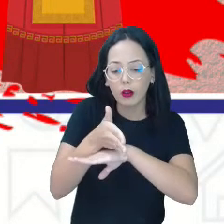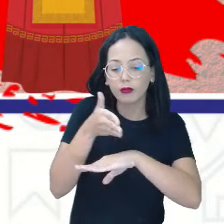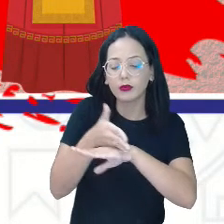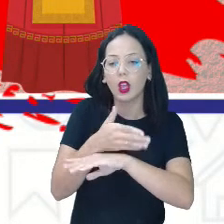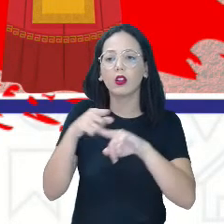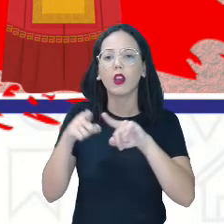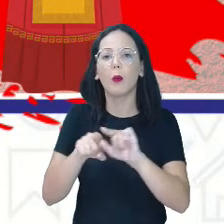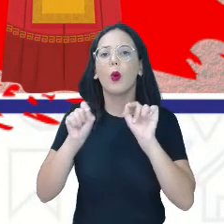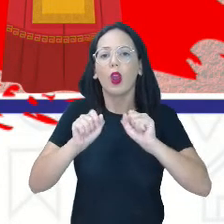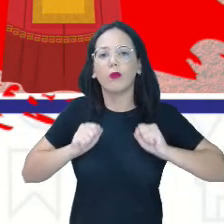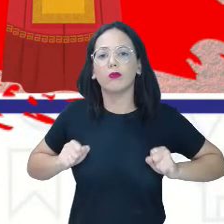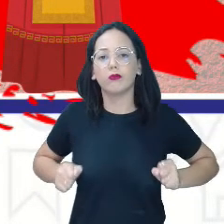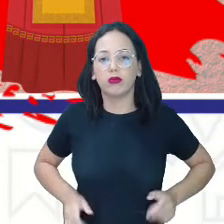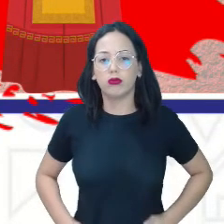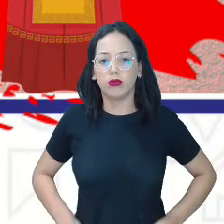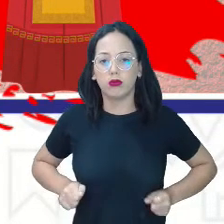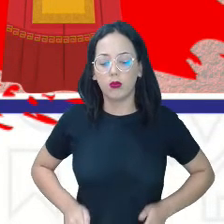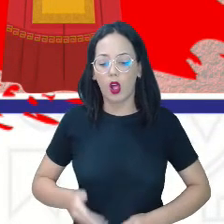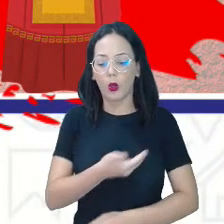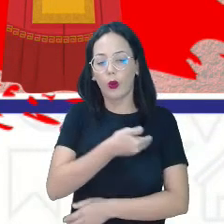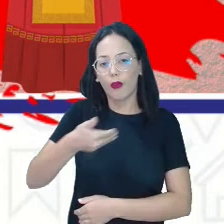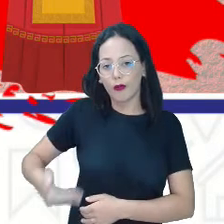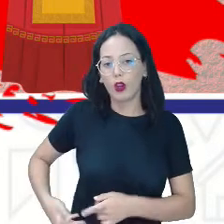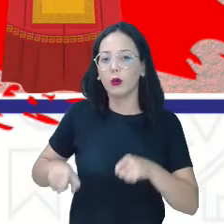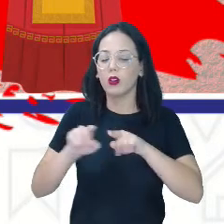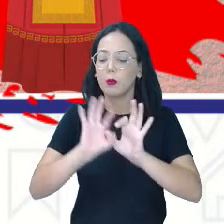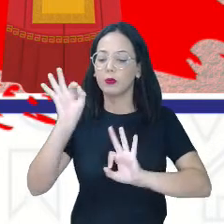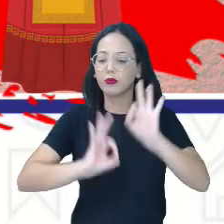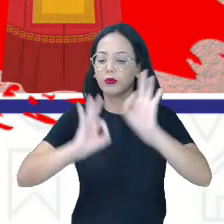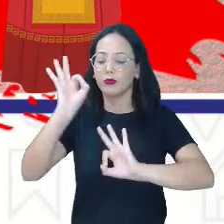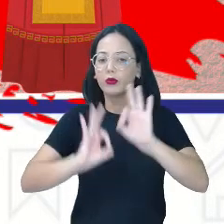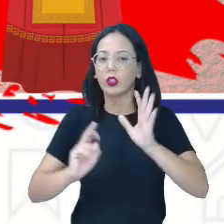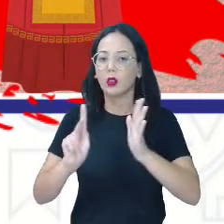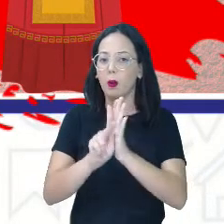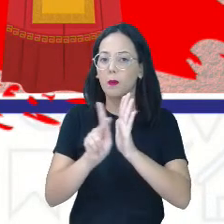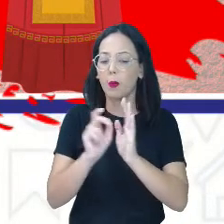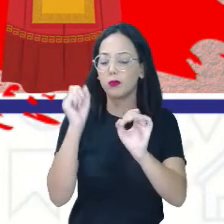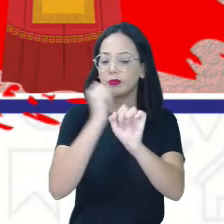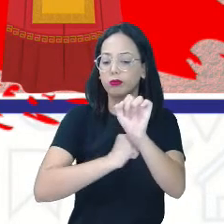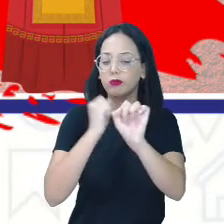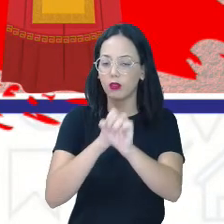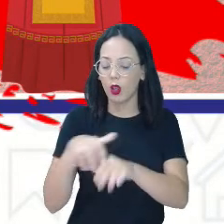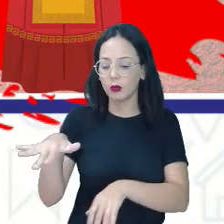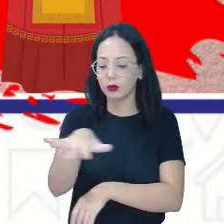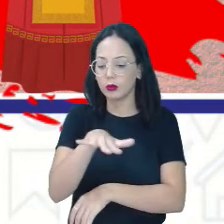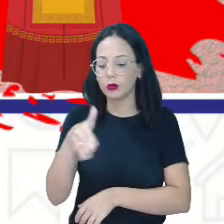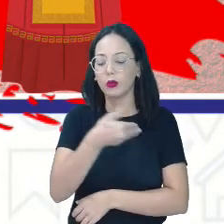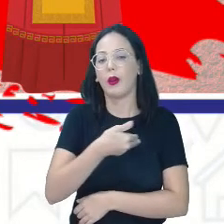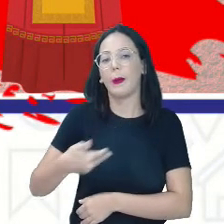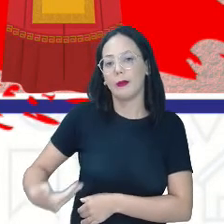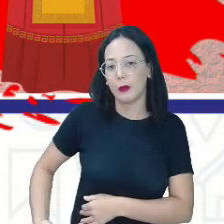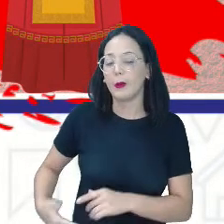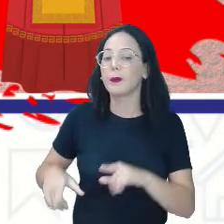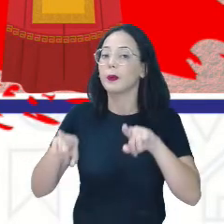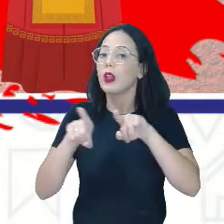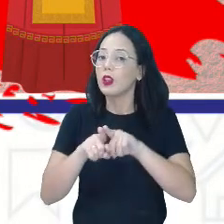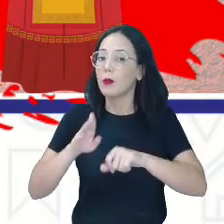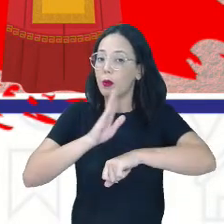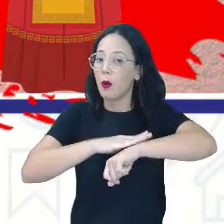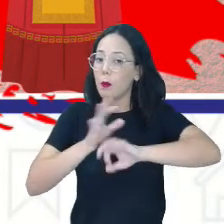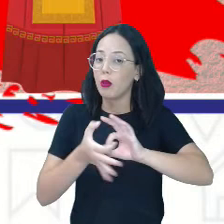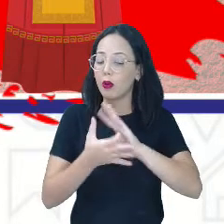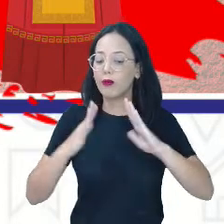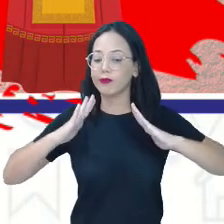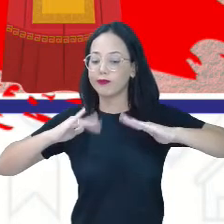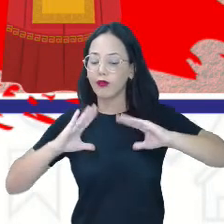pelos gastos do governo e pela organização das obras públicas. E, além disso, nas horas livres,